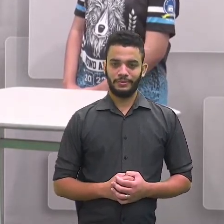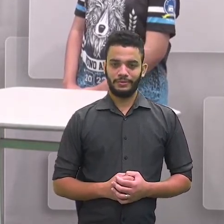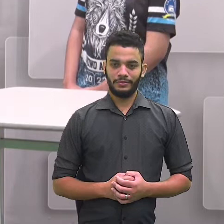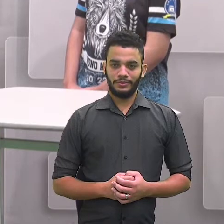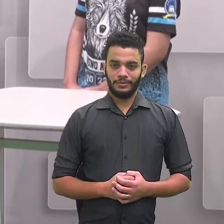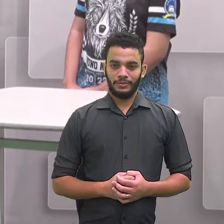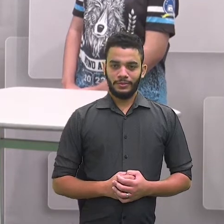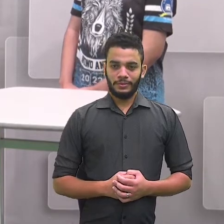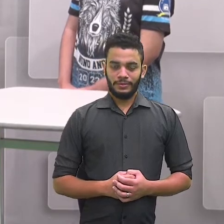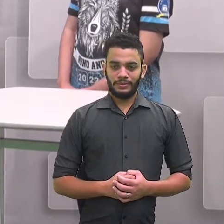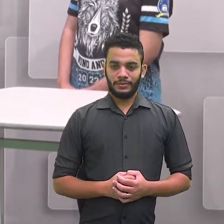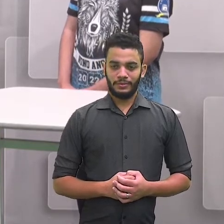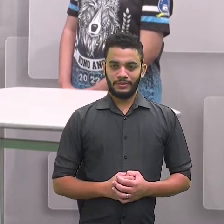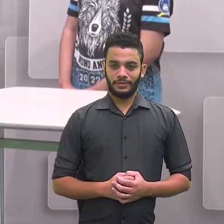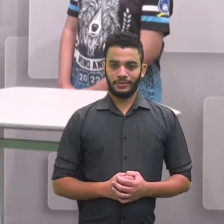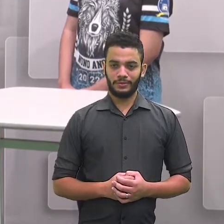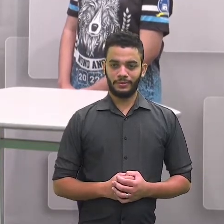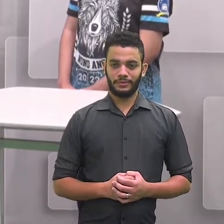Será